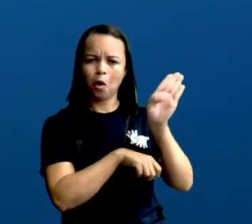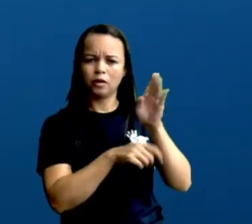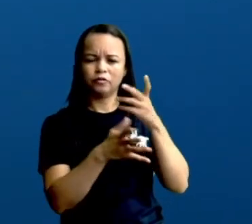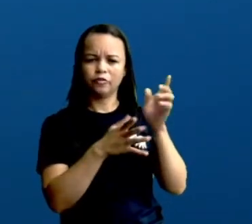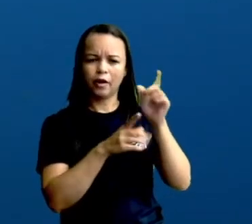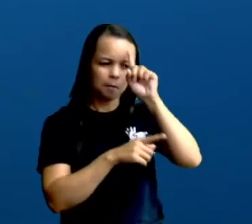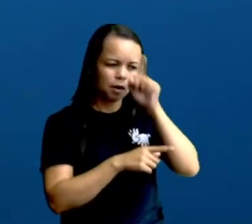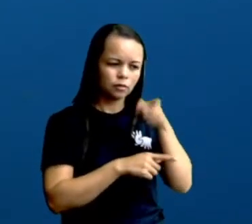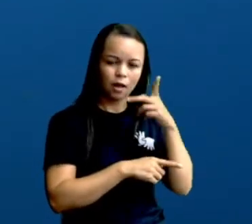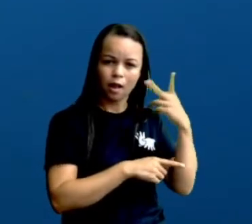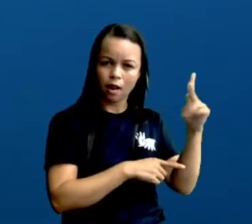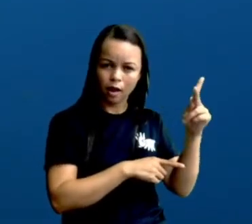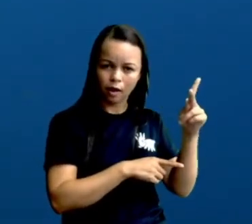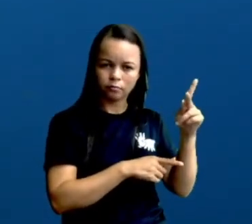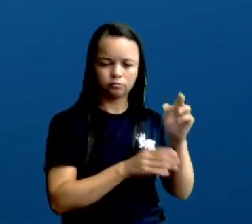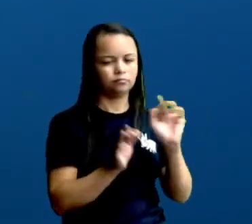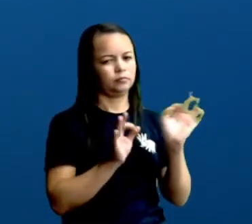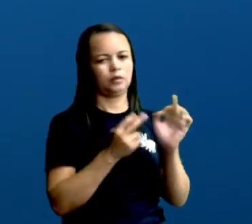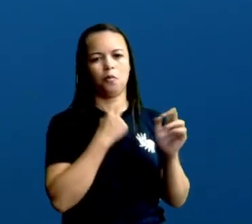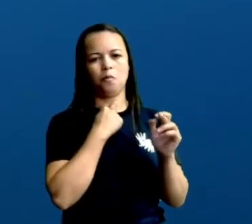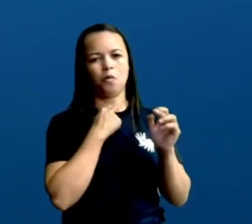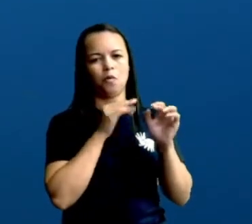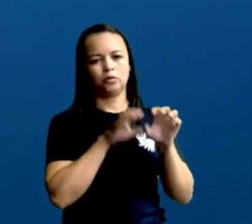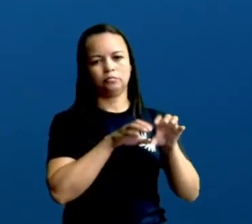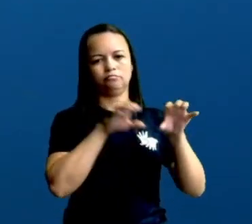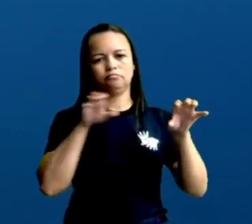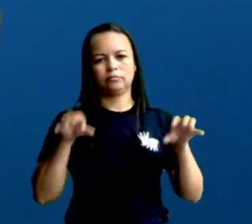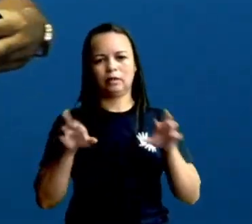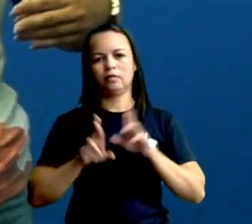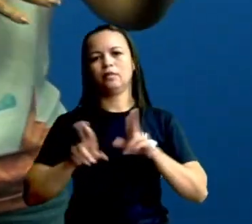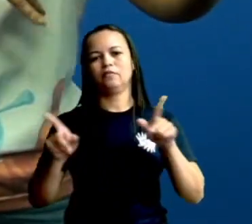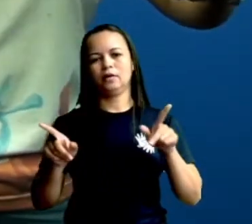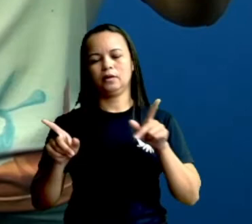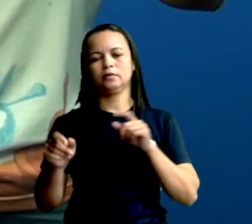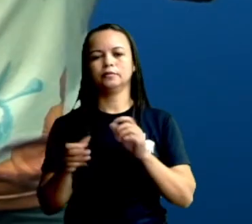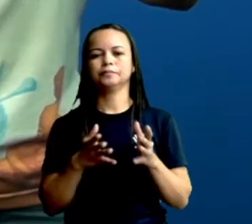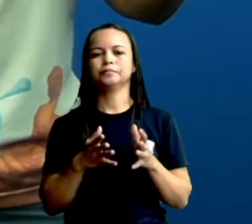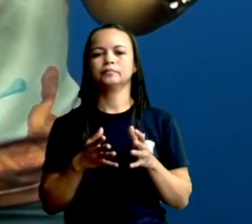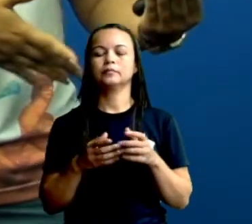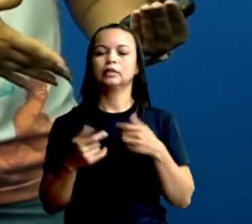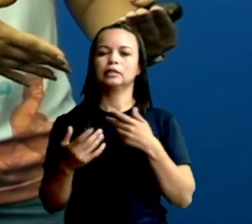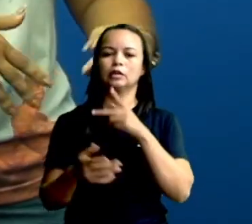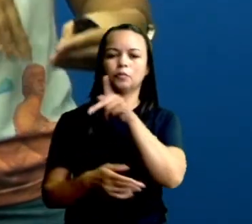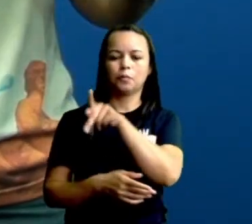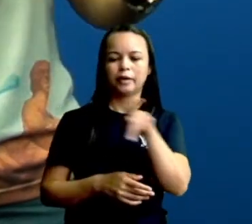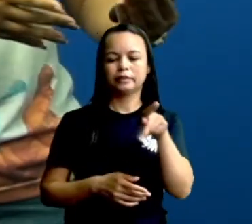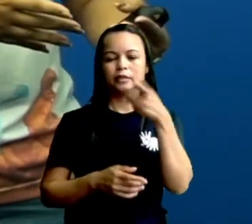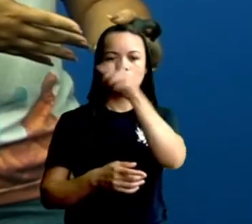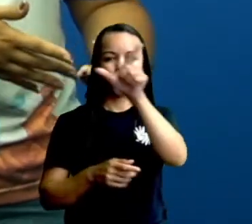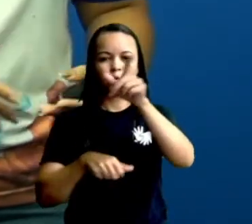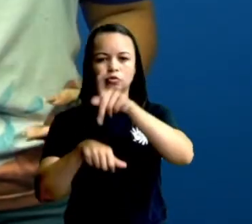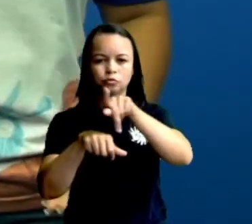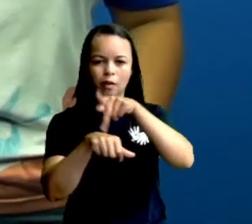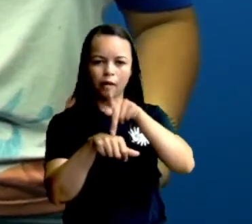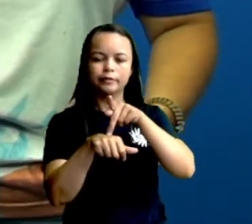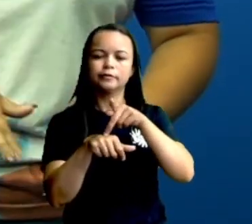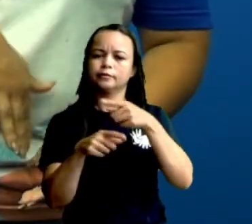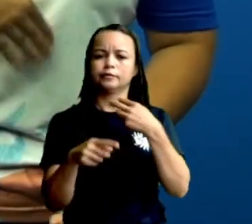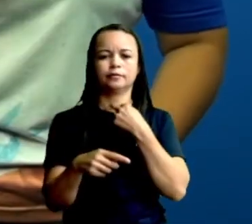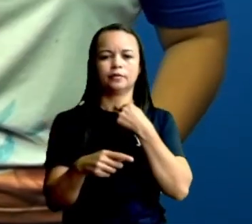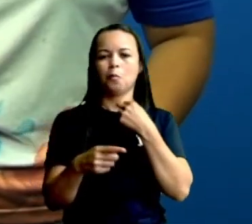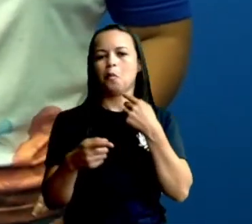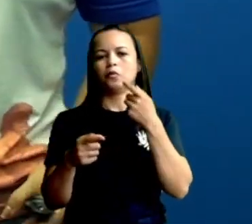não pode porque tá fora do território do Brasil assim como os presidentes de outros lugares de outros países